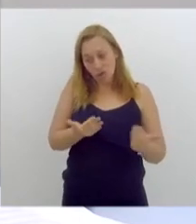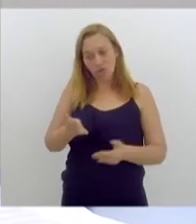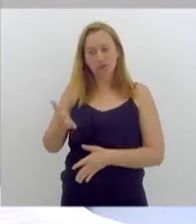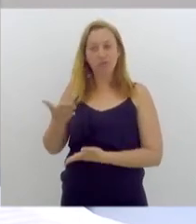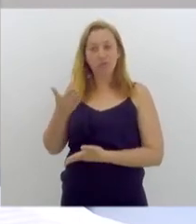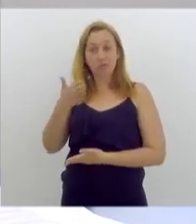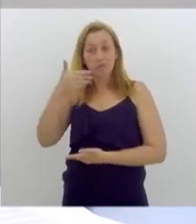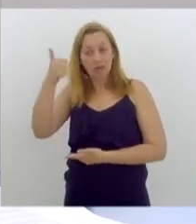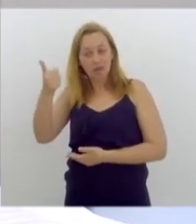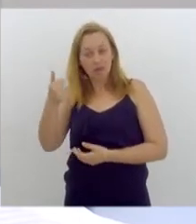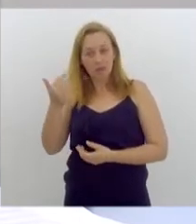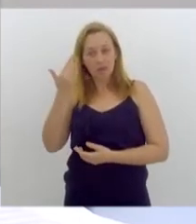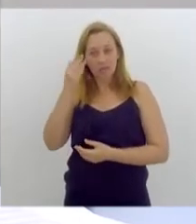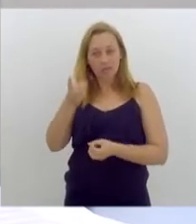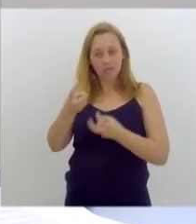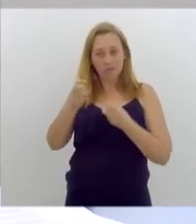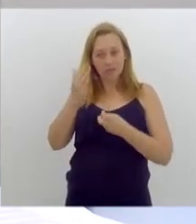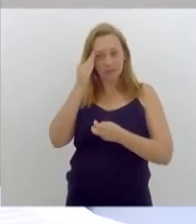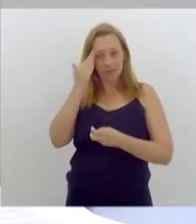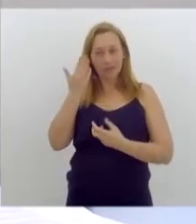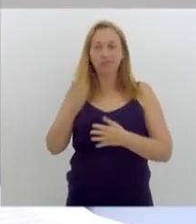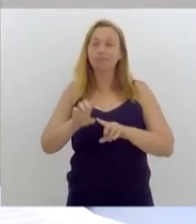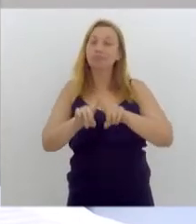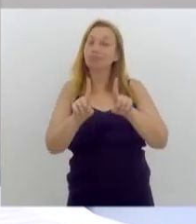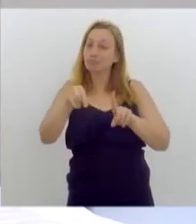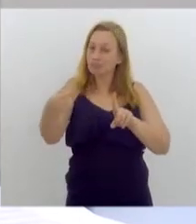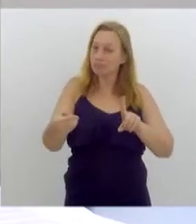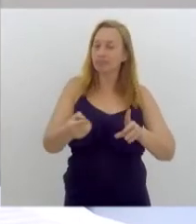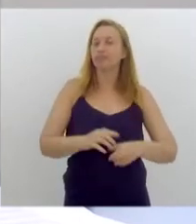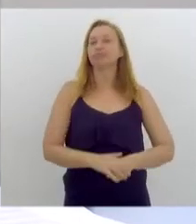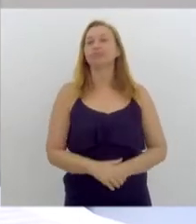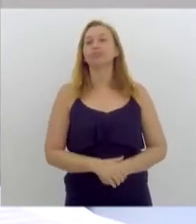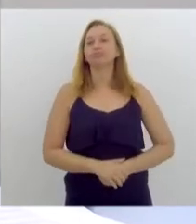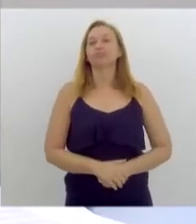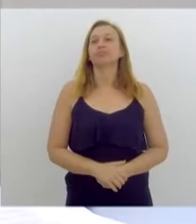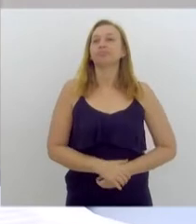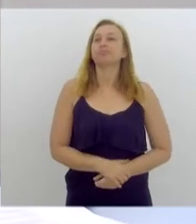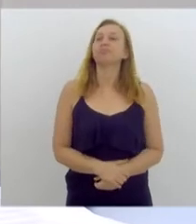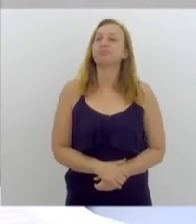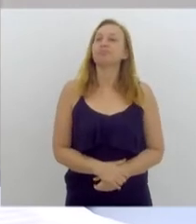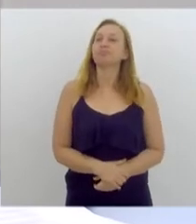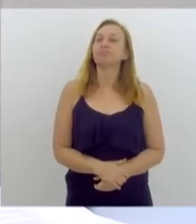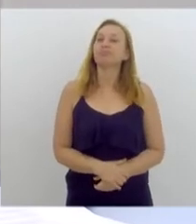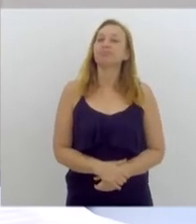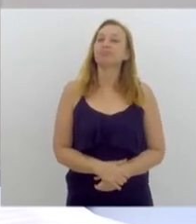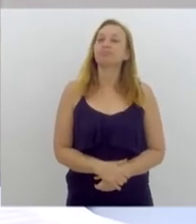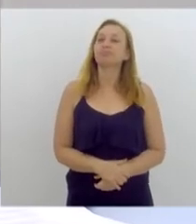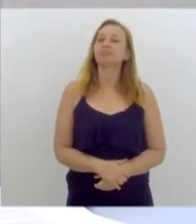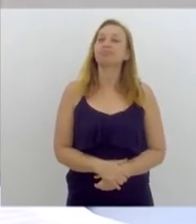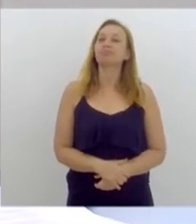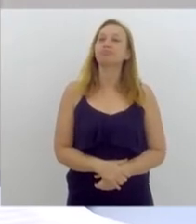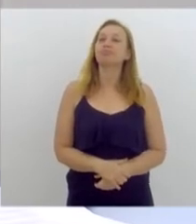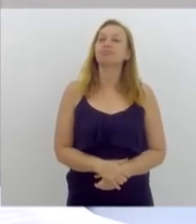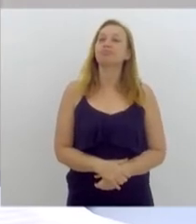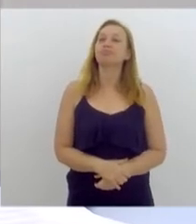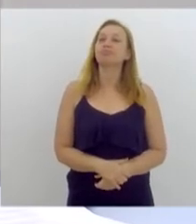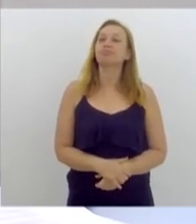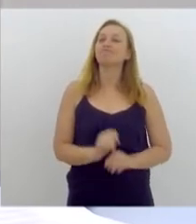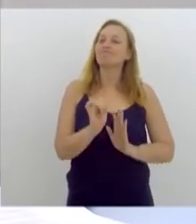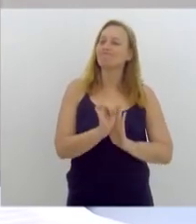mas tem uma outra coisa olha só uma redação